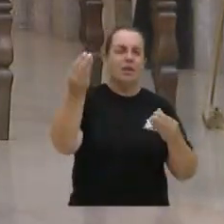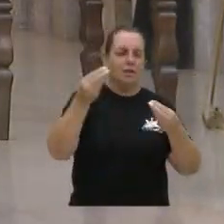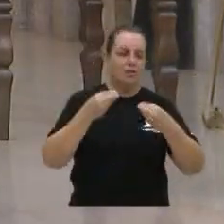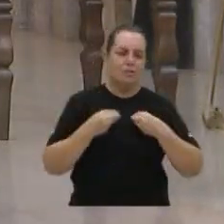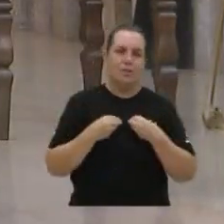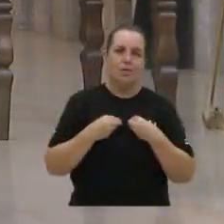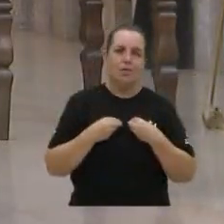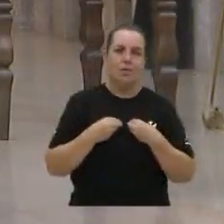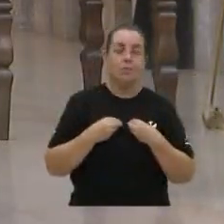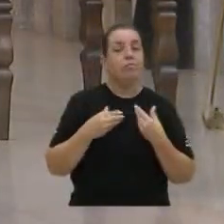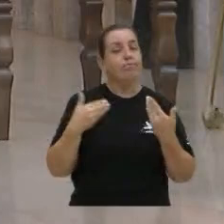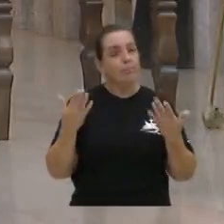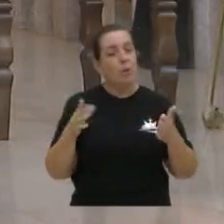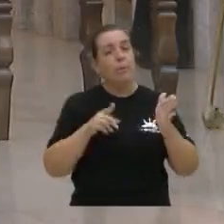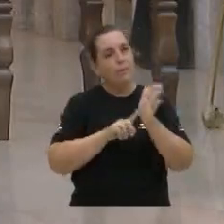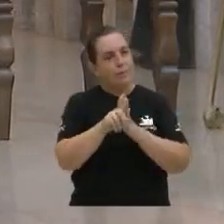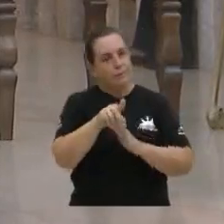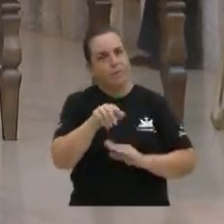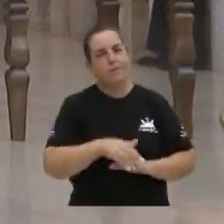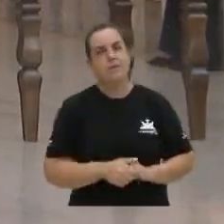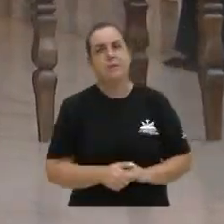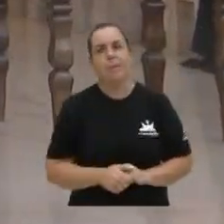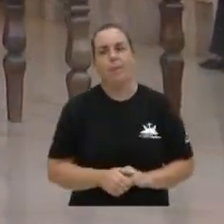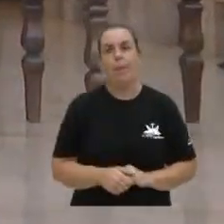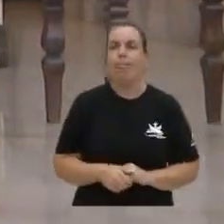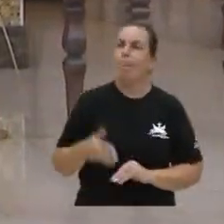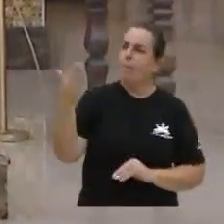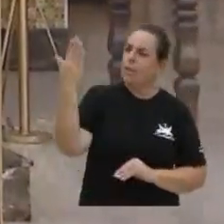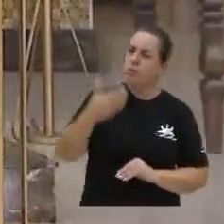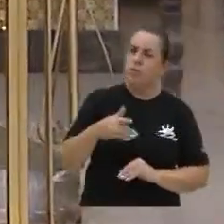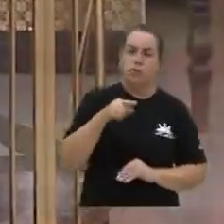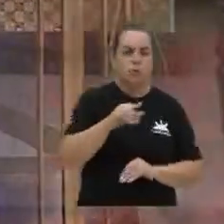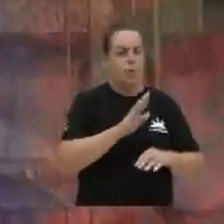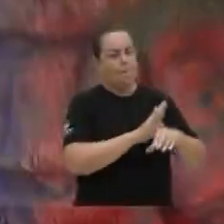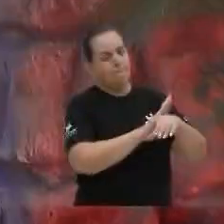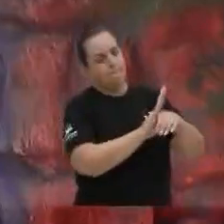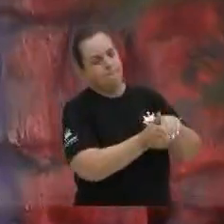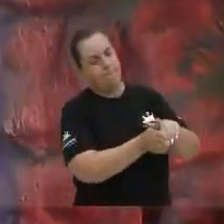Portanto, eu te pergunto, diante do sepulcro vazio,